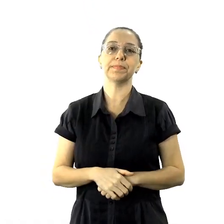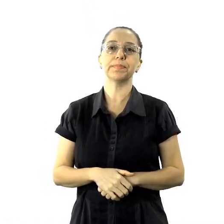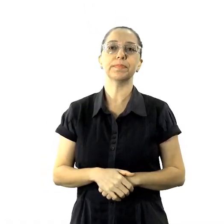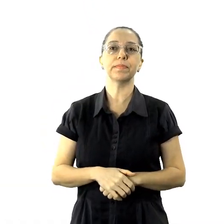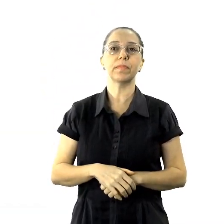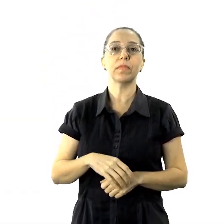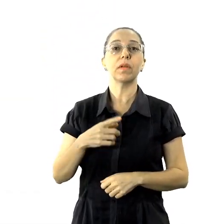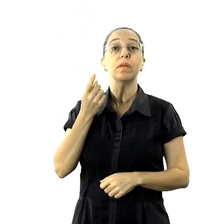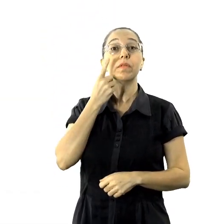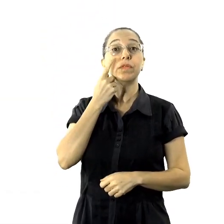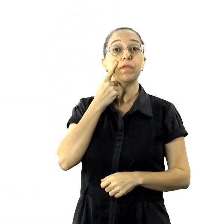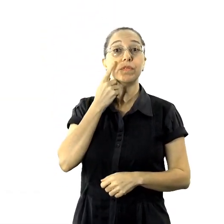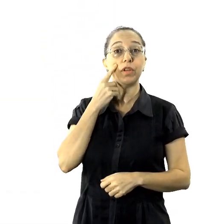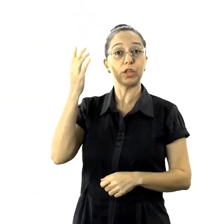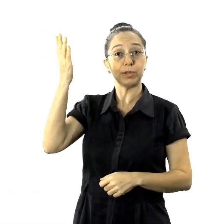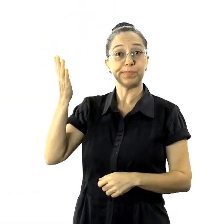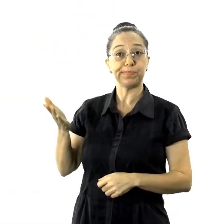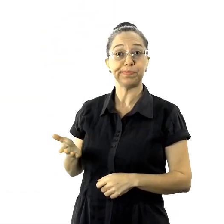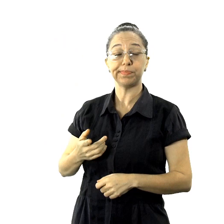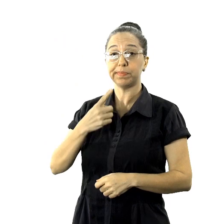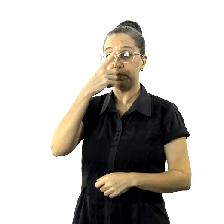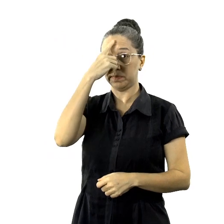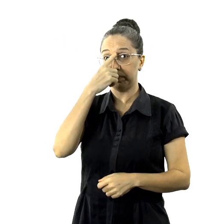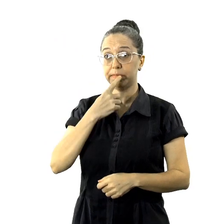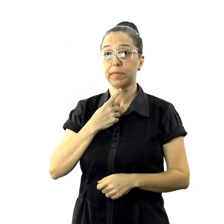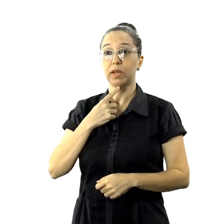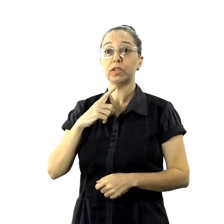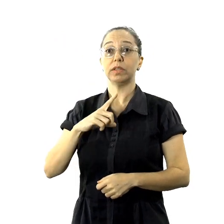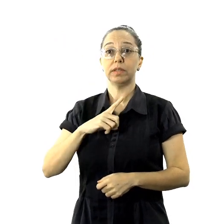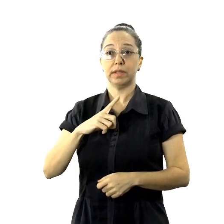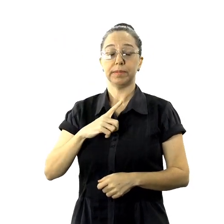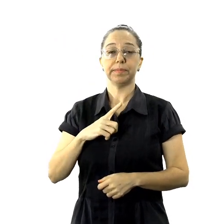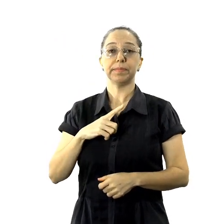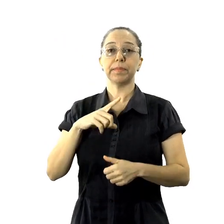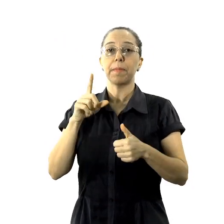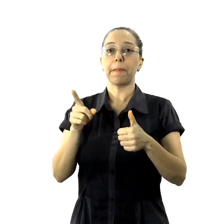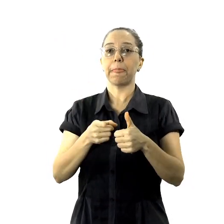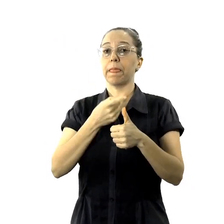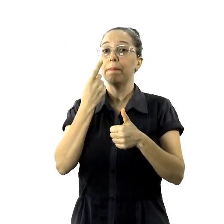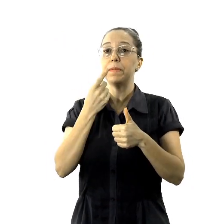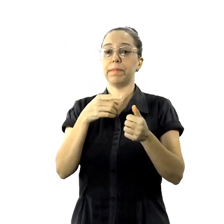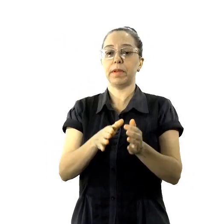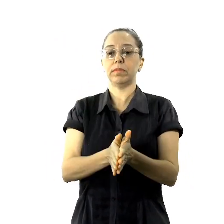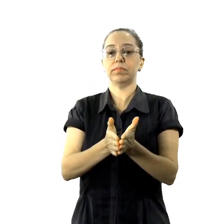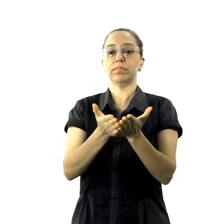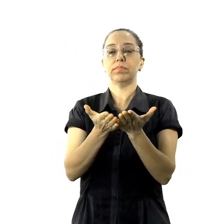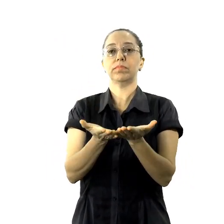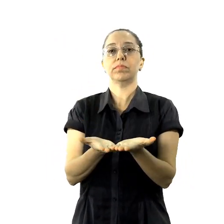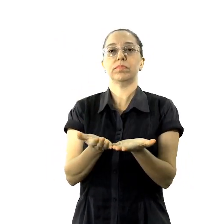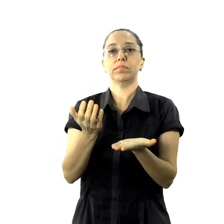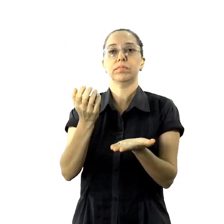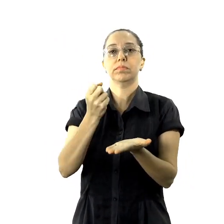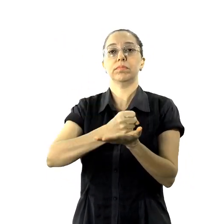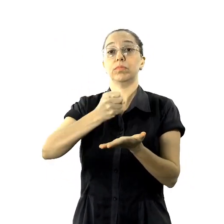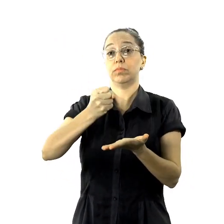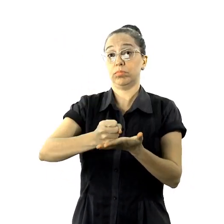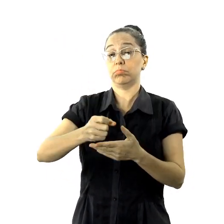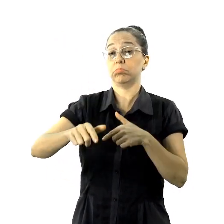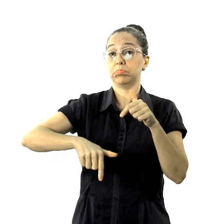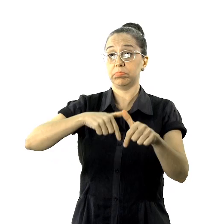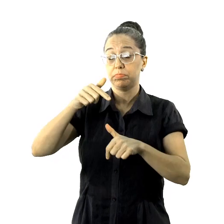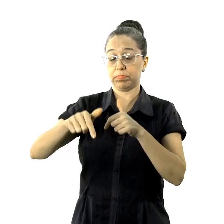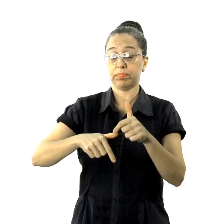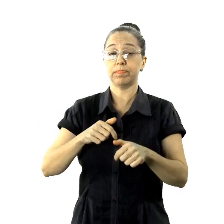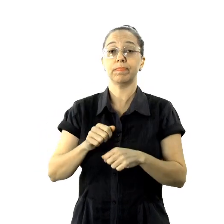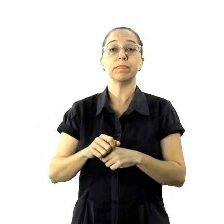observem essa imagem que vem tratando aqui da primeira carteira de trabalho do Brasil. Getúlio Vargas,